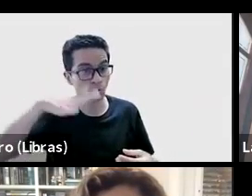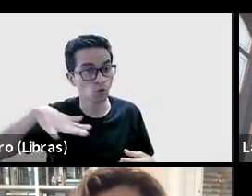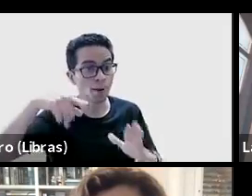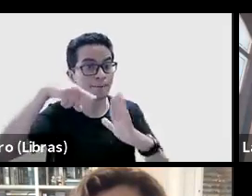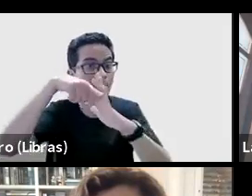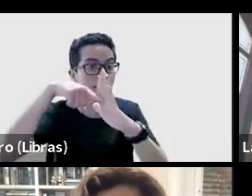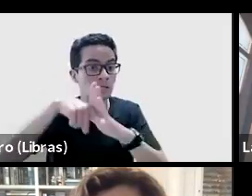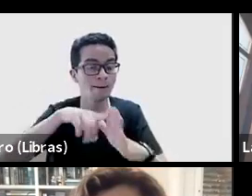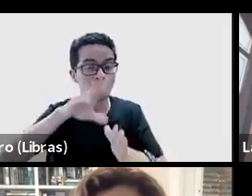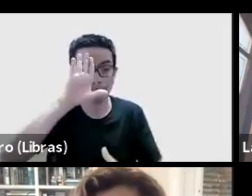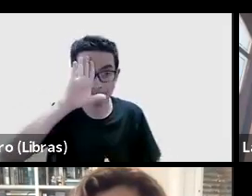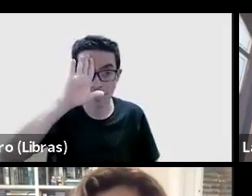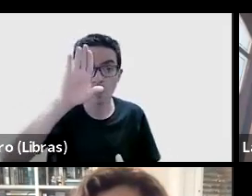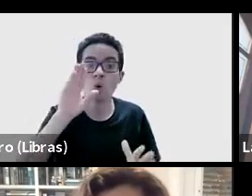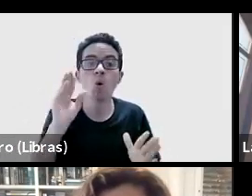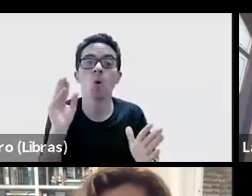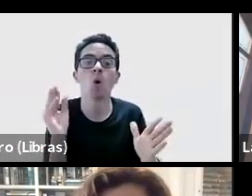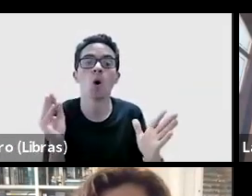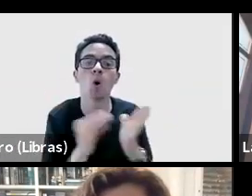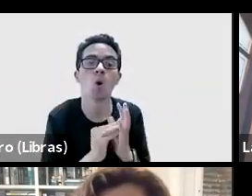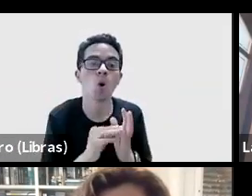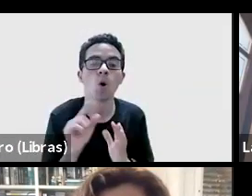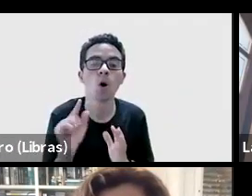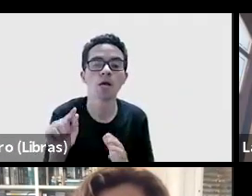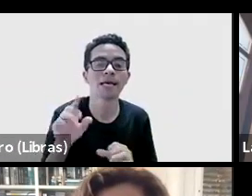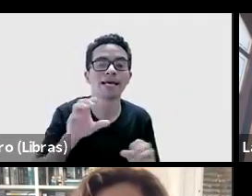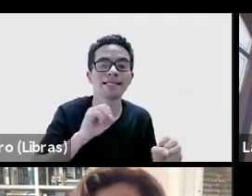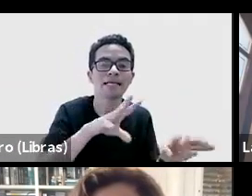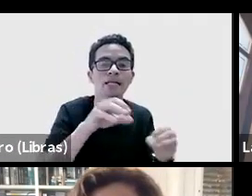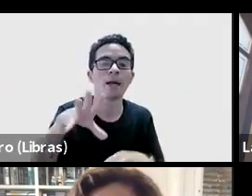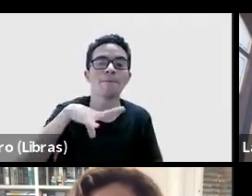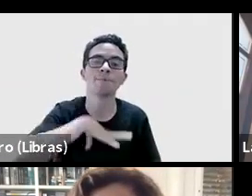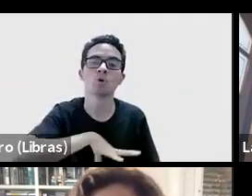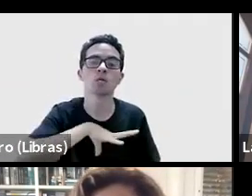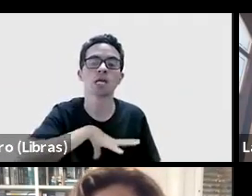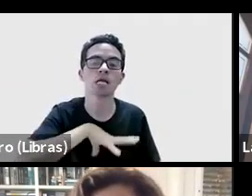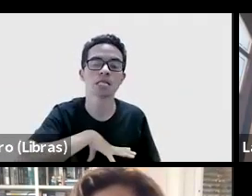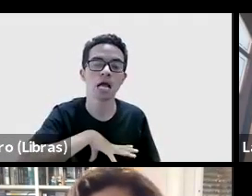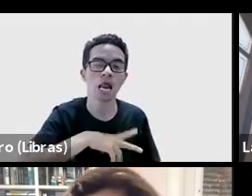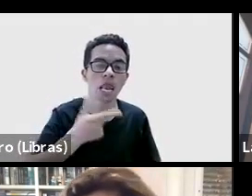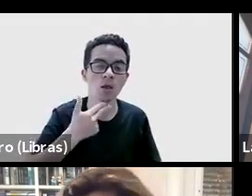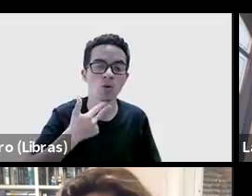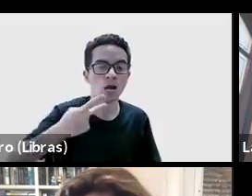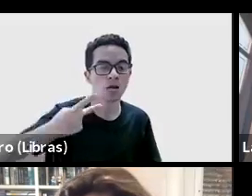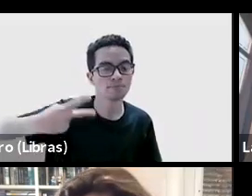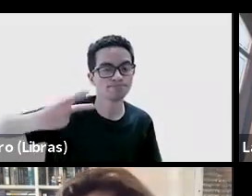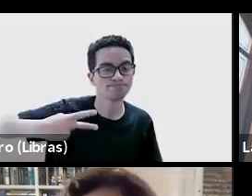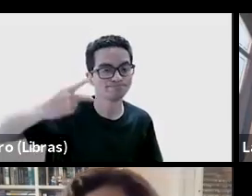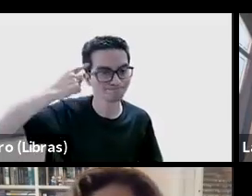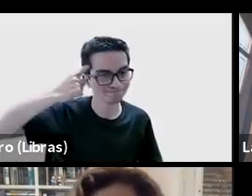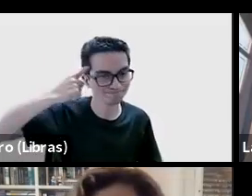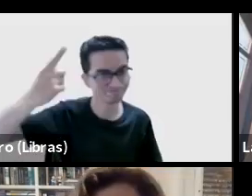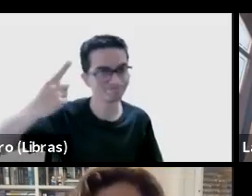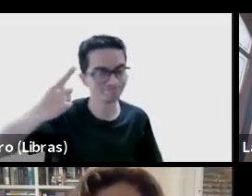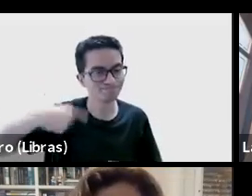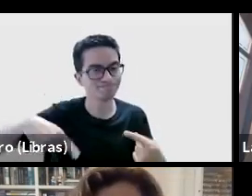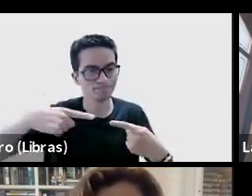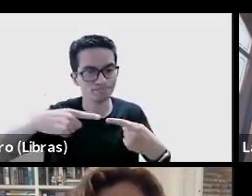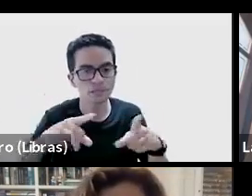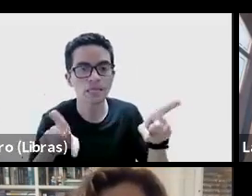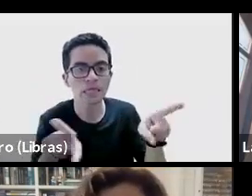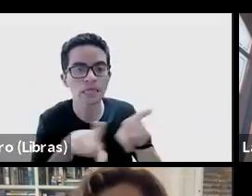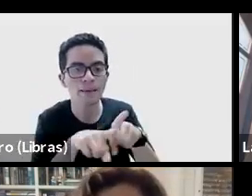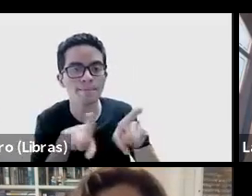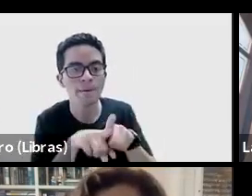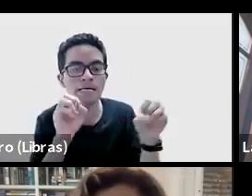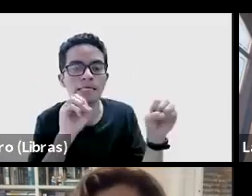mais especificamente com o ensino de português como língua adicional, português como segunda língua, e também com as questões de